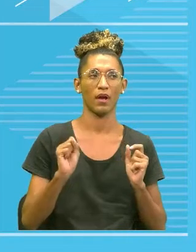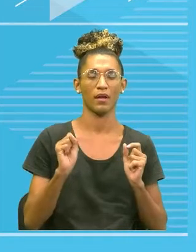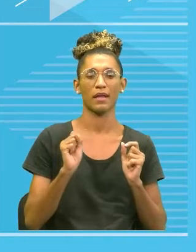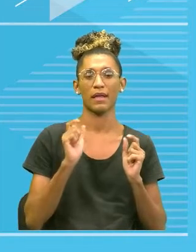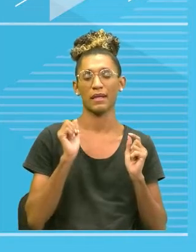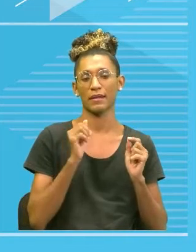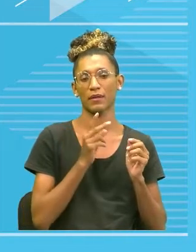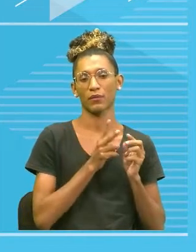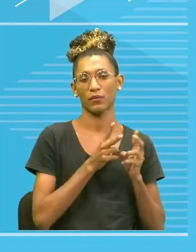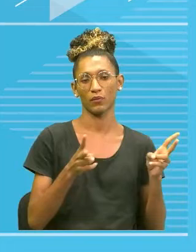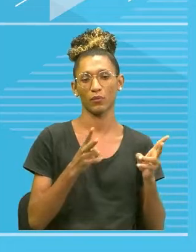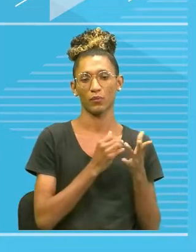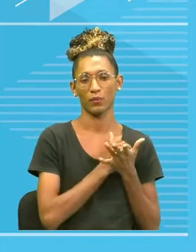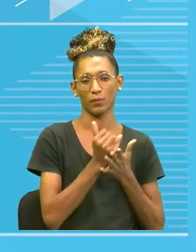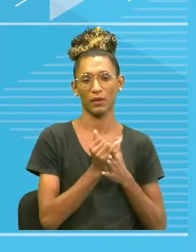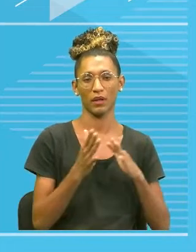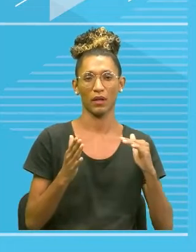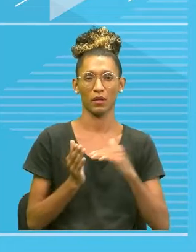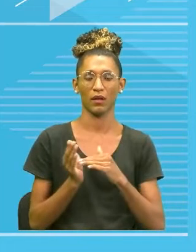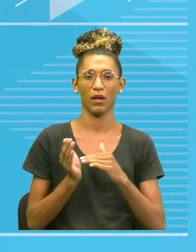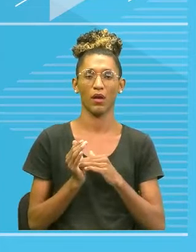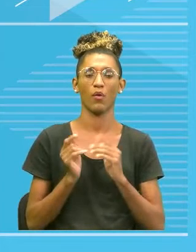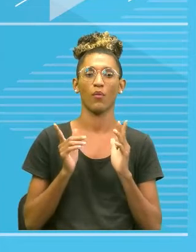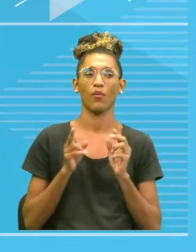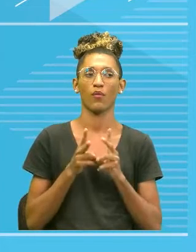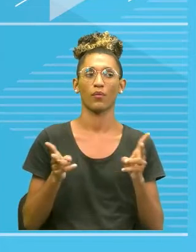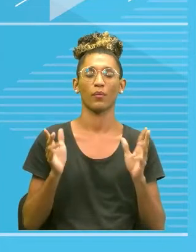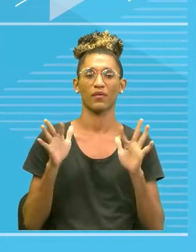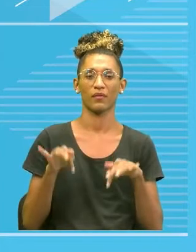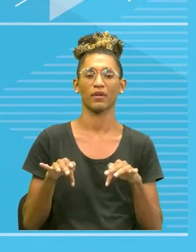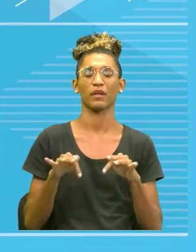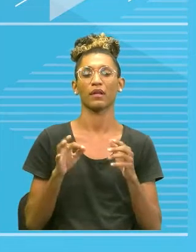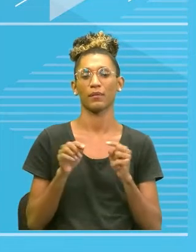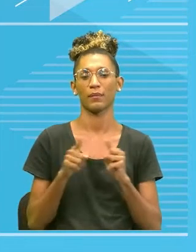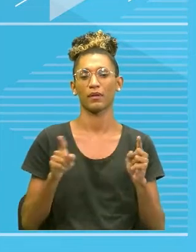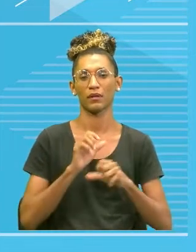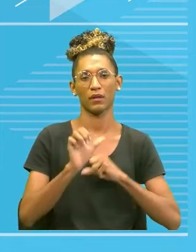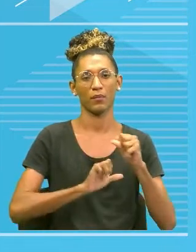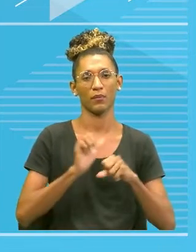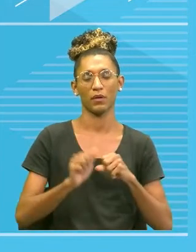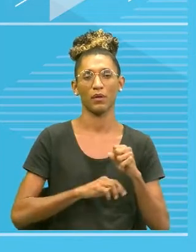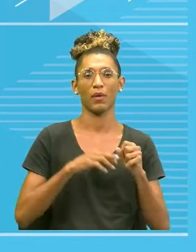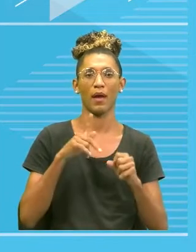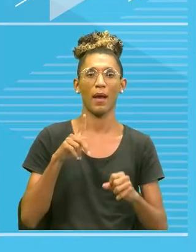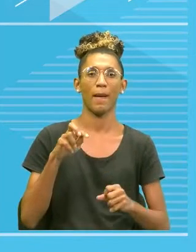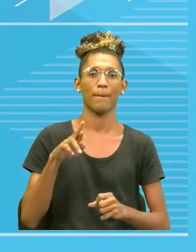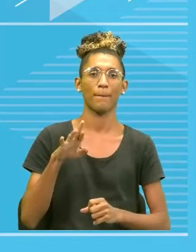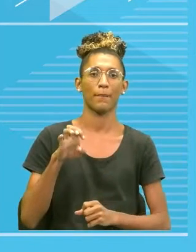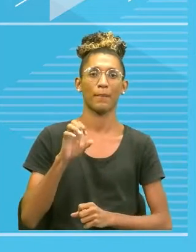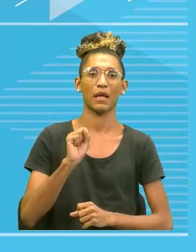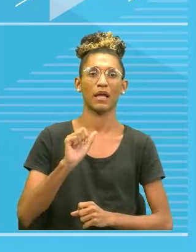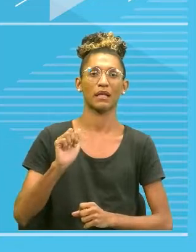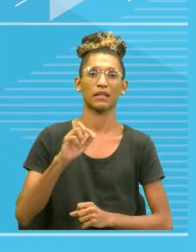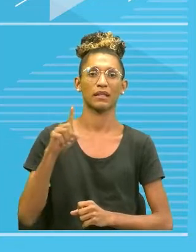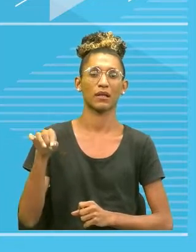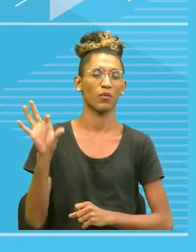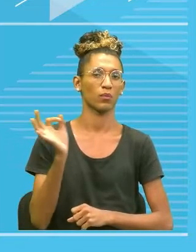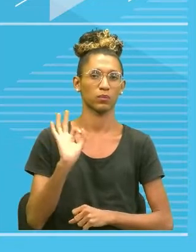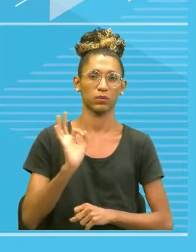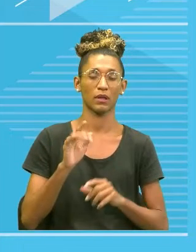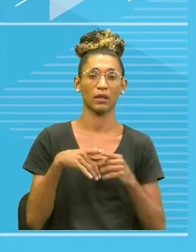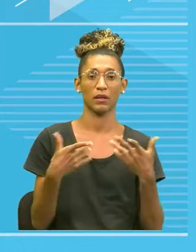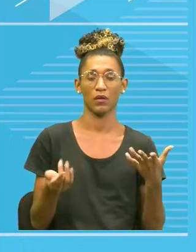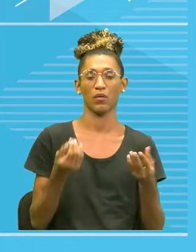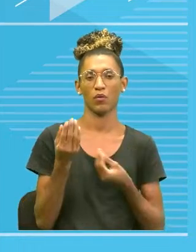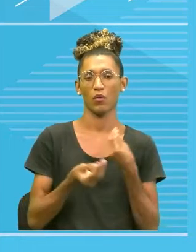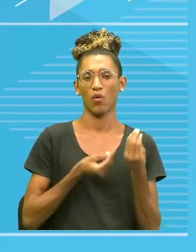de um volume inicial para um volume final maior, só que ele não está mudando a pressão dele. Bacana? Isso implica no quê? Isso